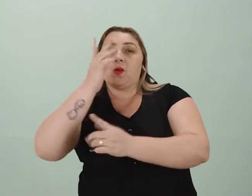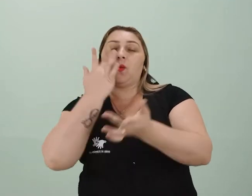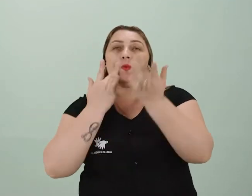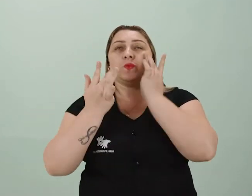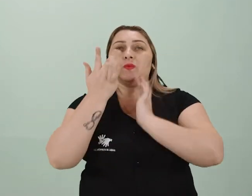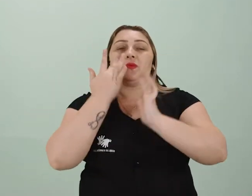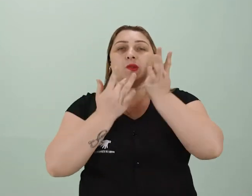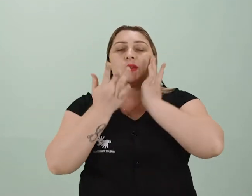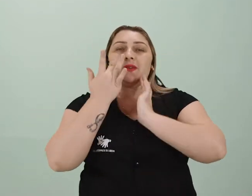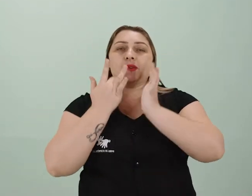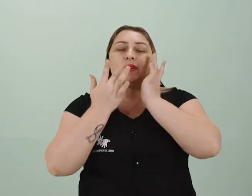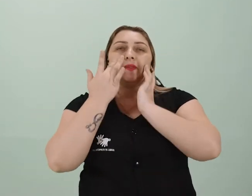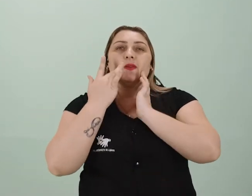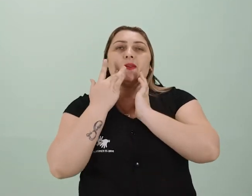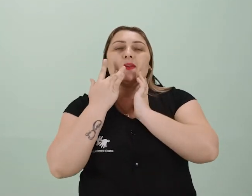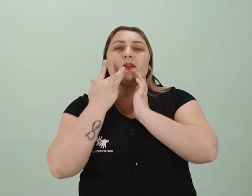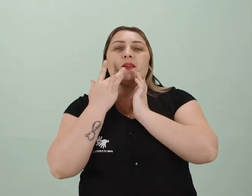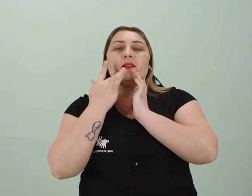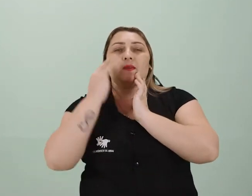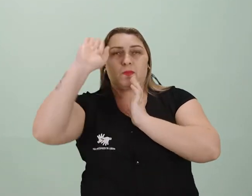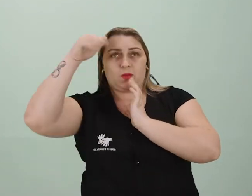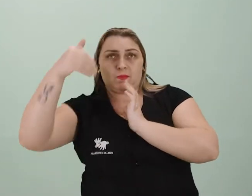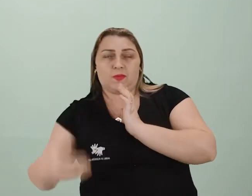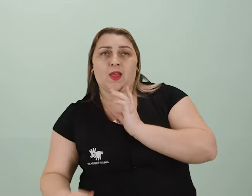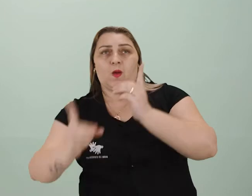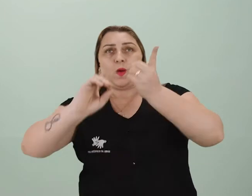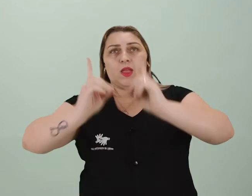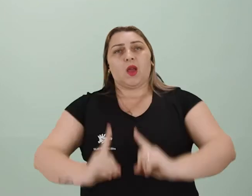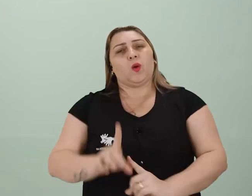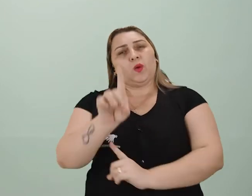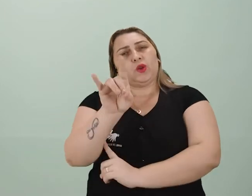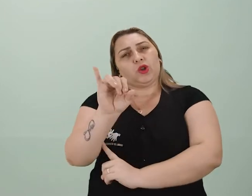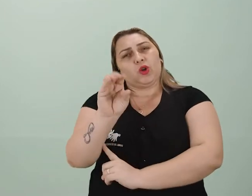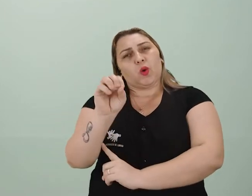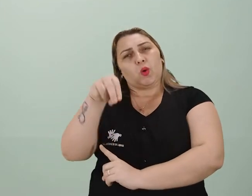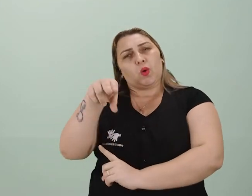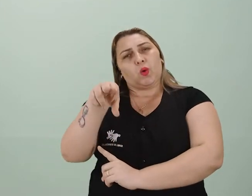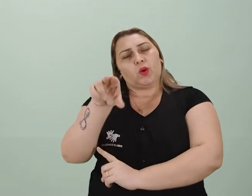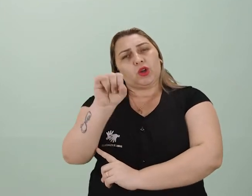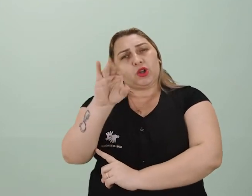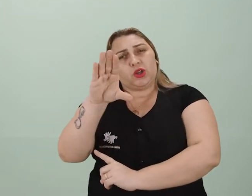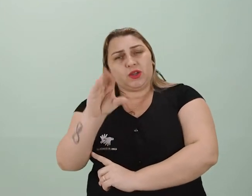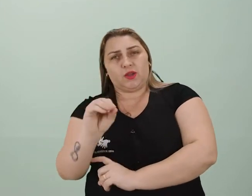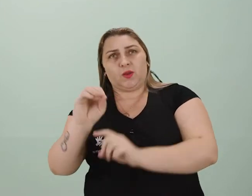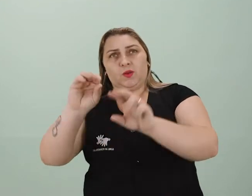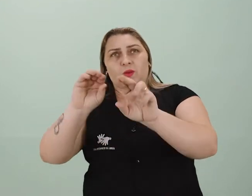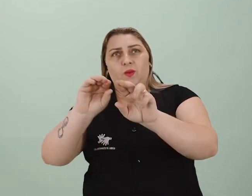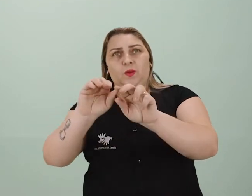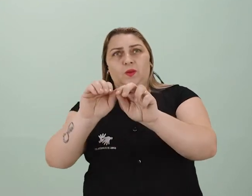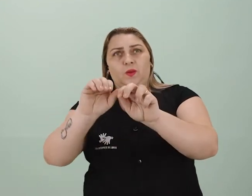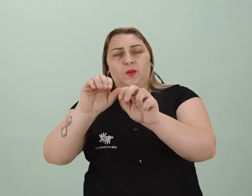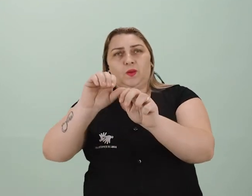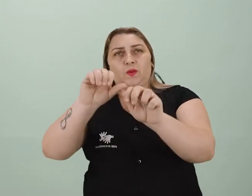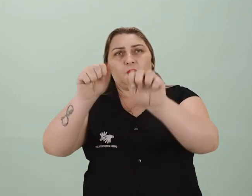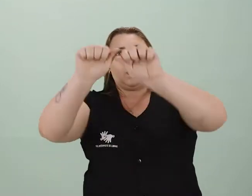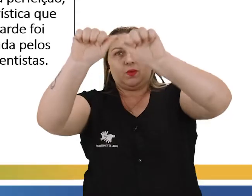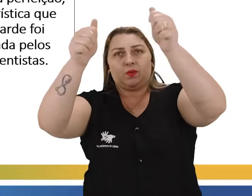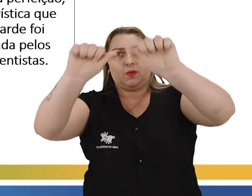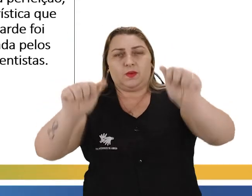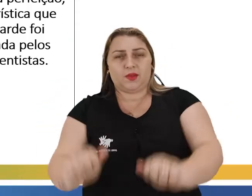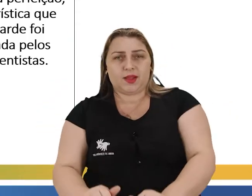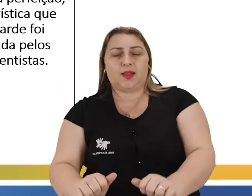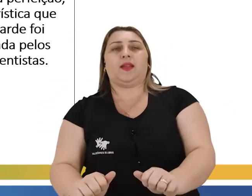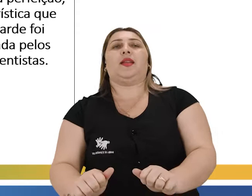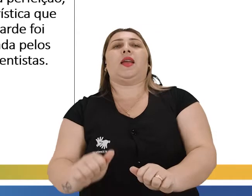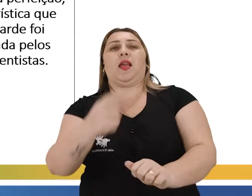teatro era para homenagear também o deus Dionísio. Na escultura, né, vejamos a imagem,